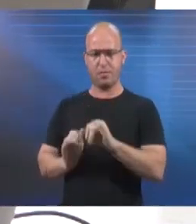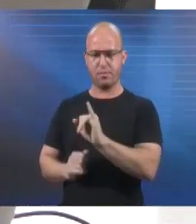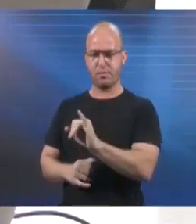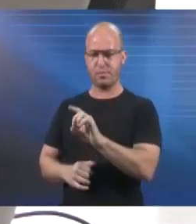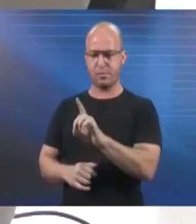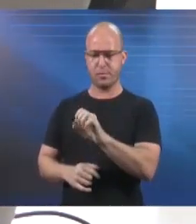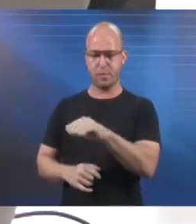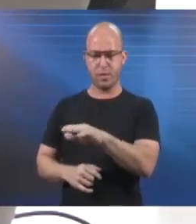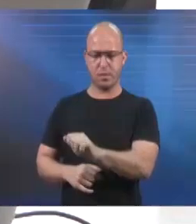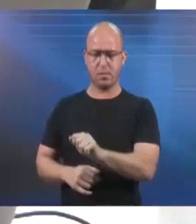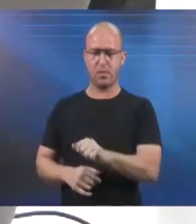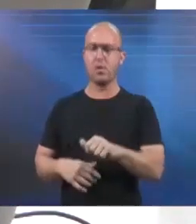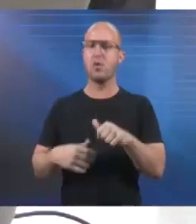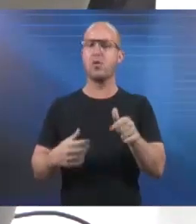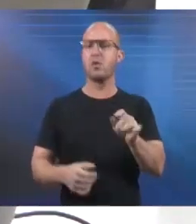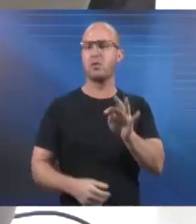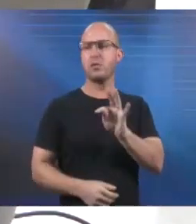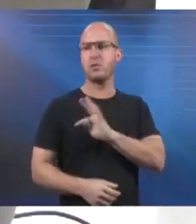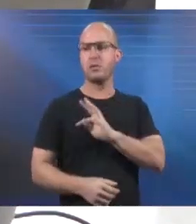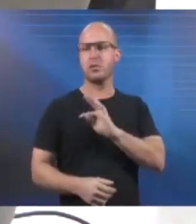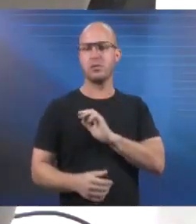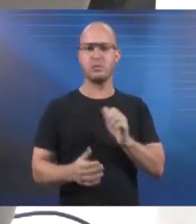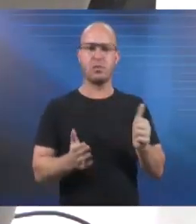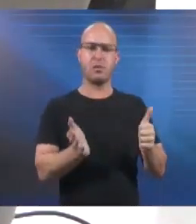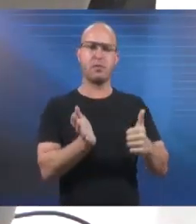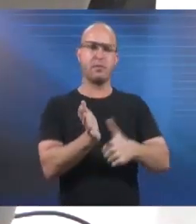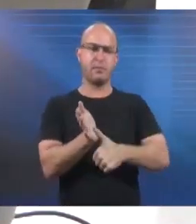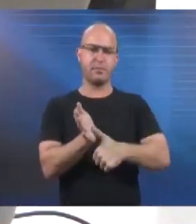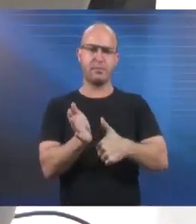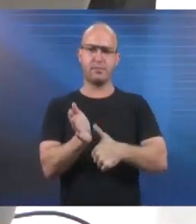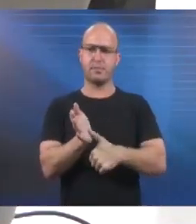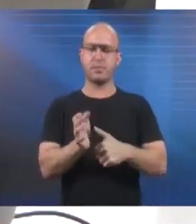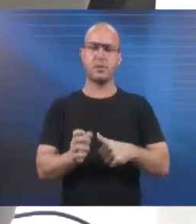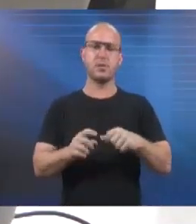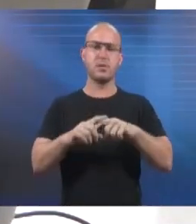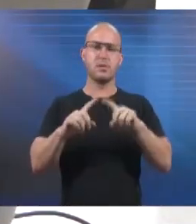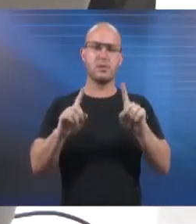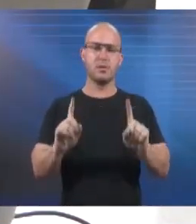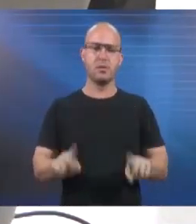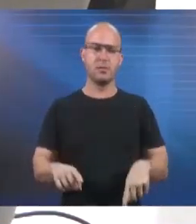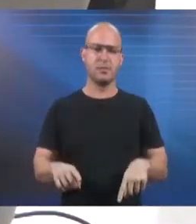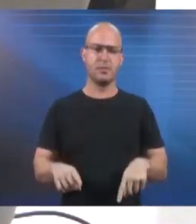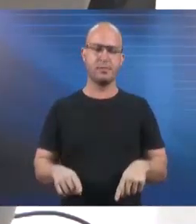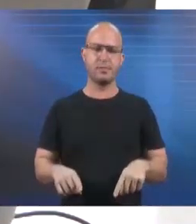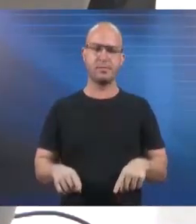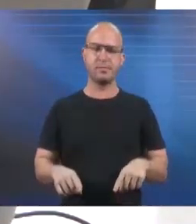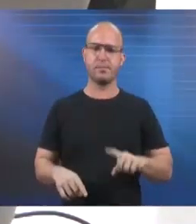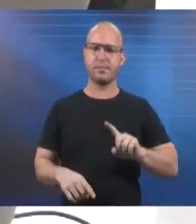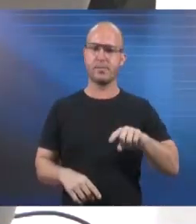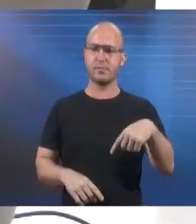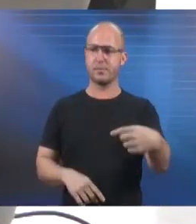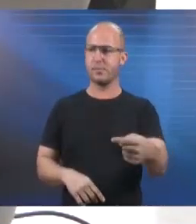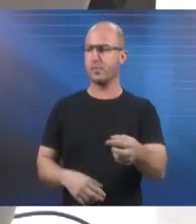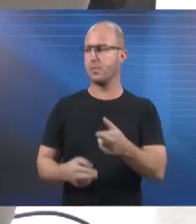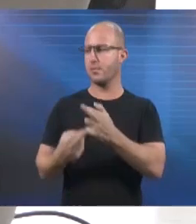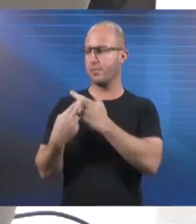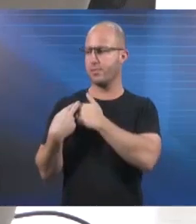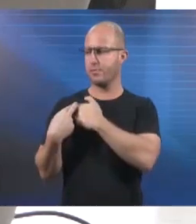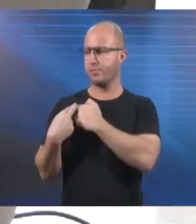o técnico que vai botar suas digitais num projeto desse para depois ser